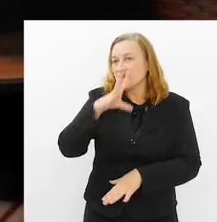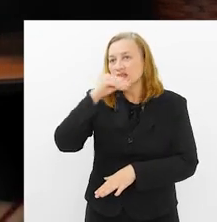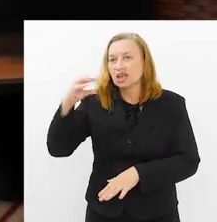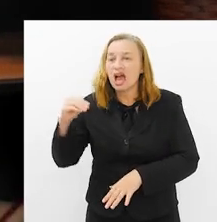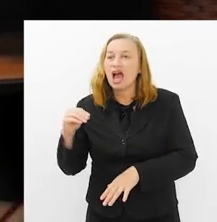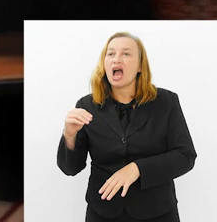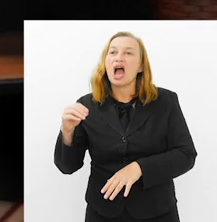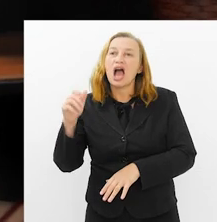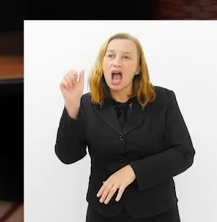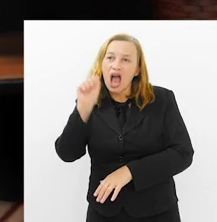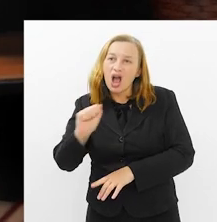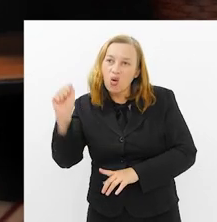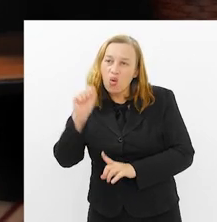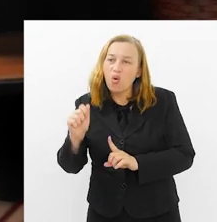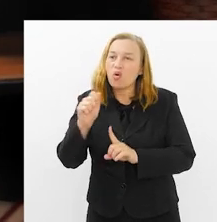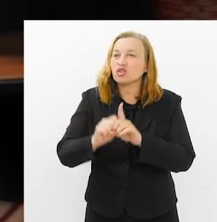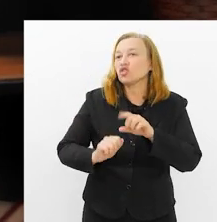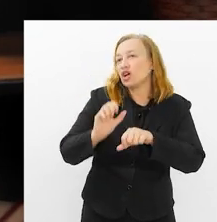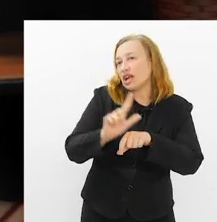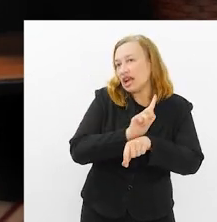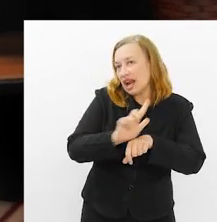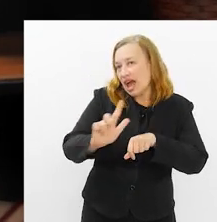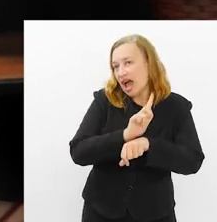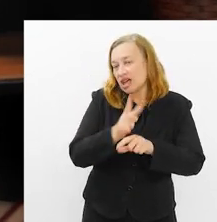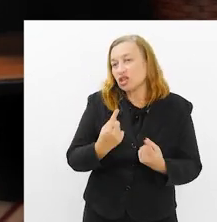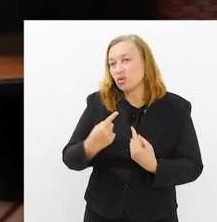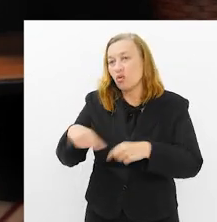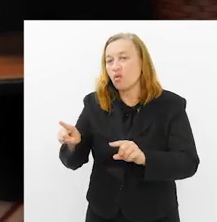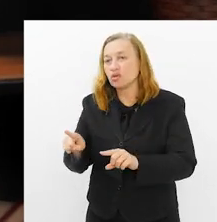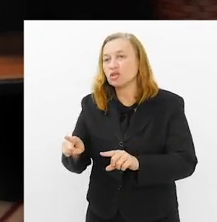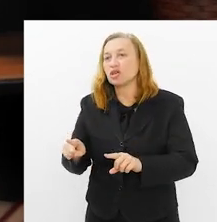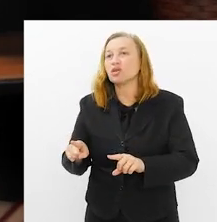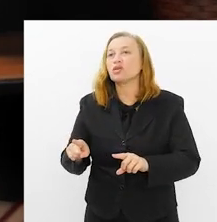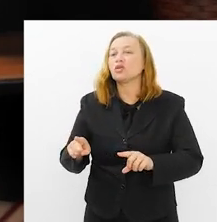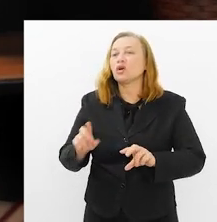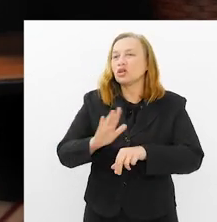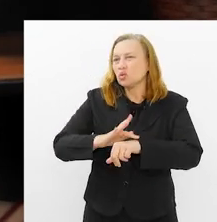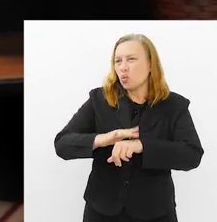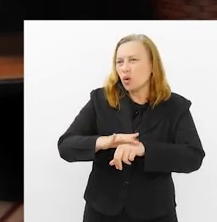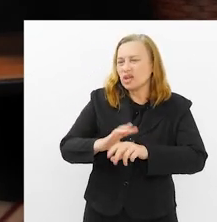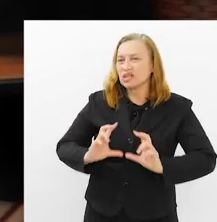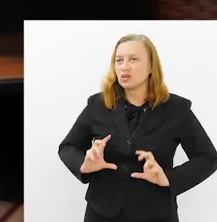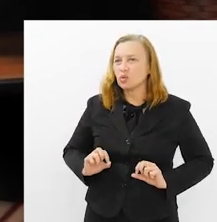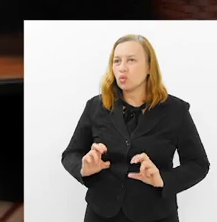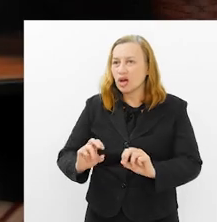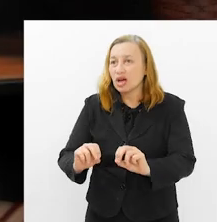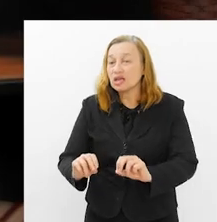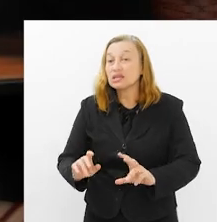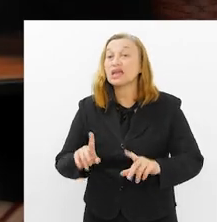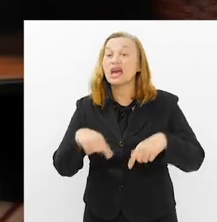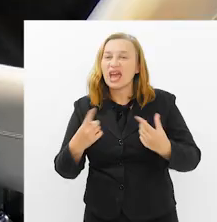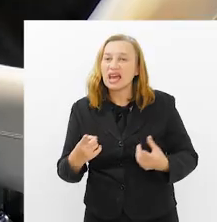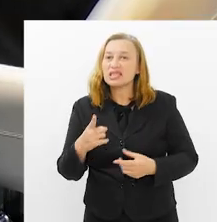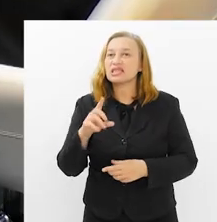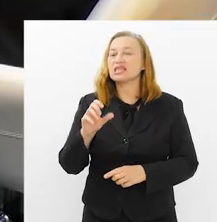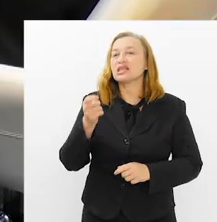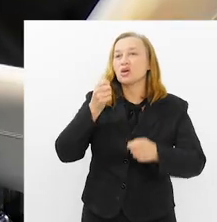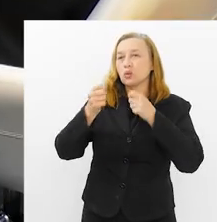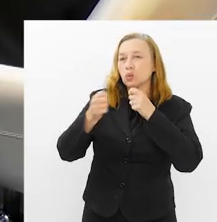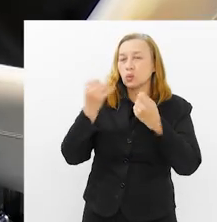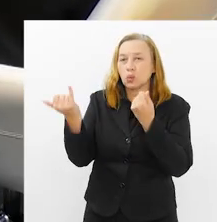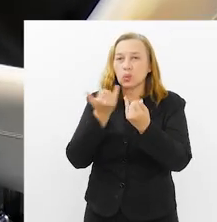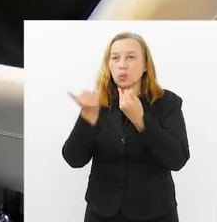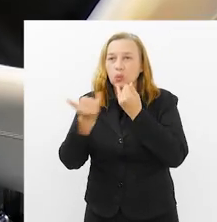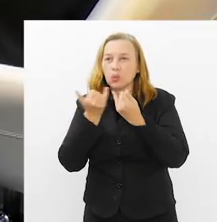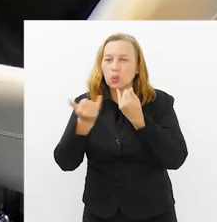adolescentes, Agosto Lilás, combate e conscientização ao câncer de mama. Então, essas campanhas e essas